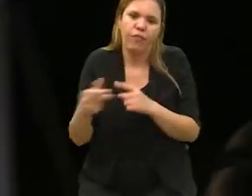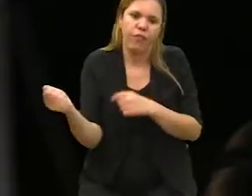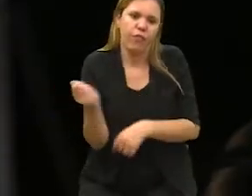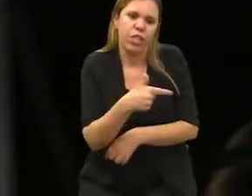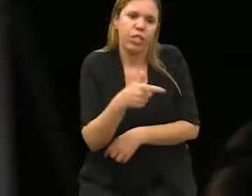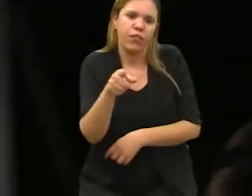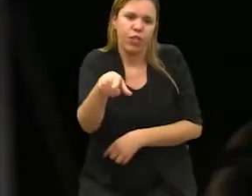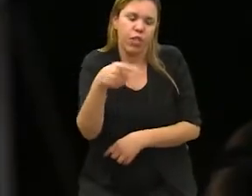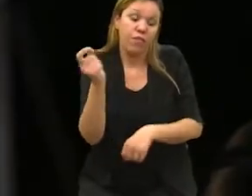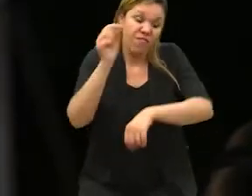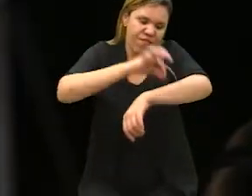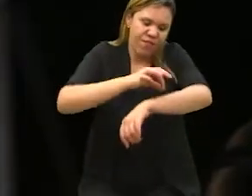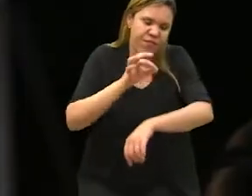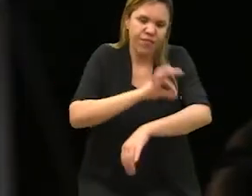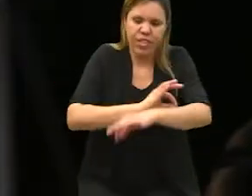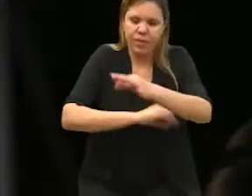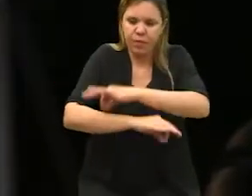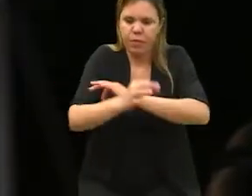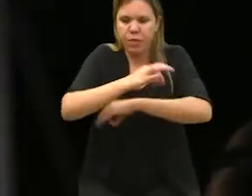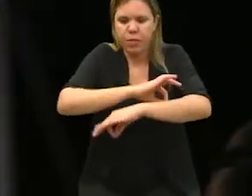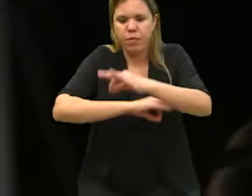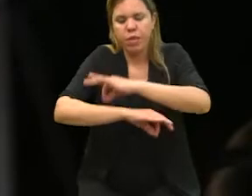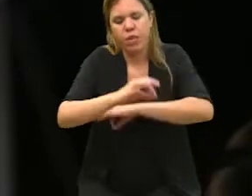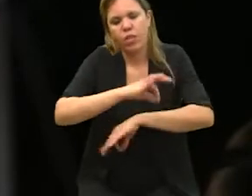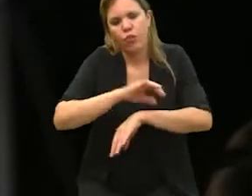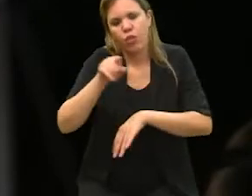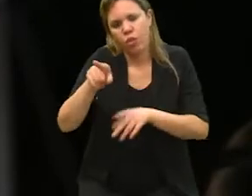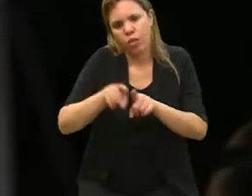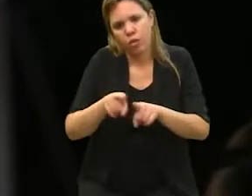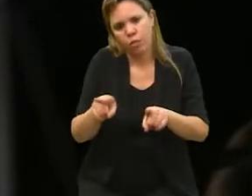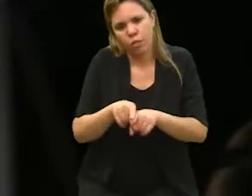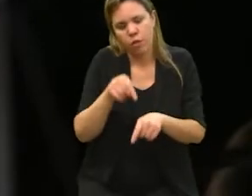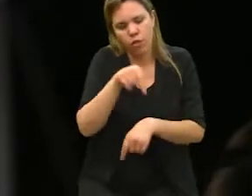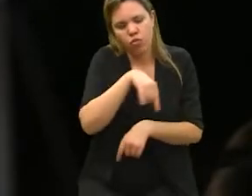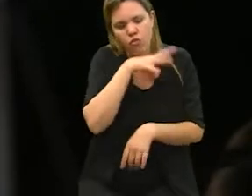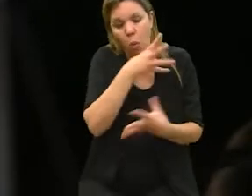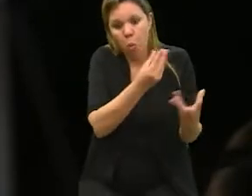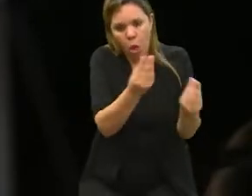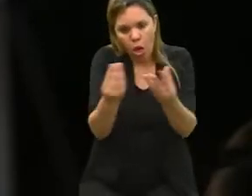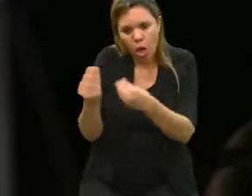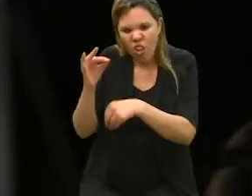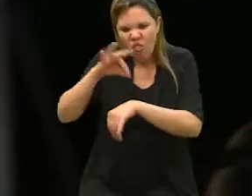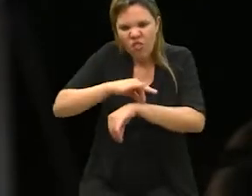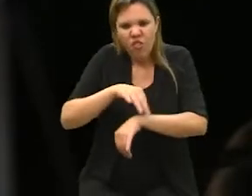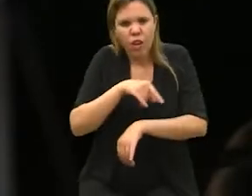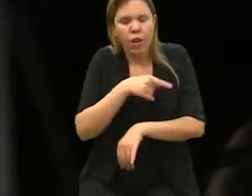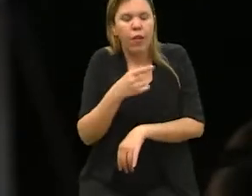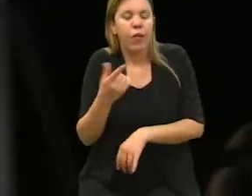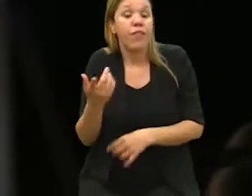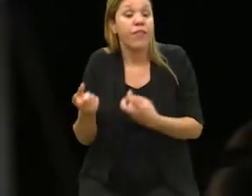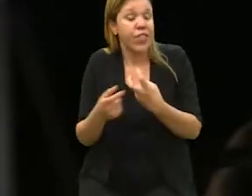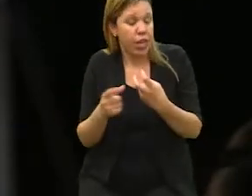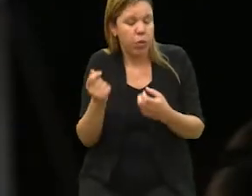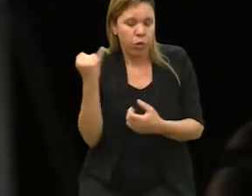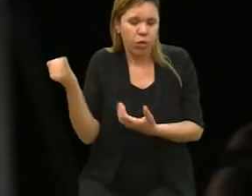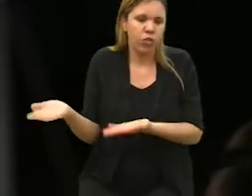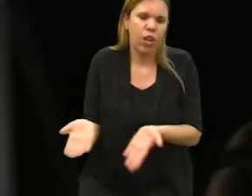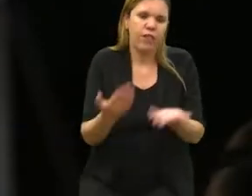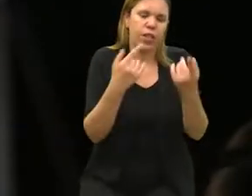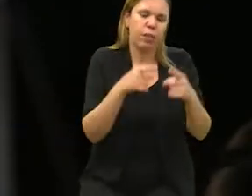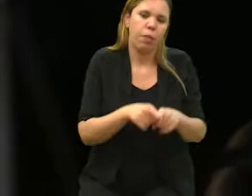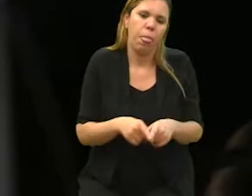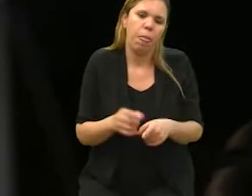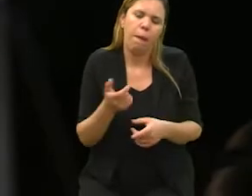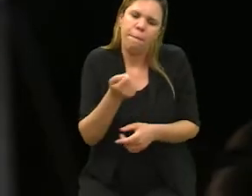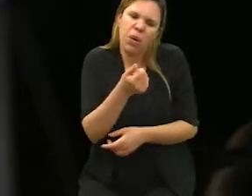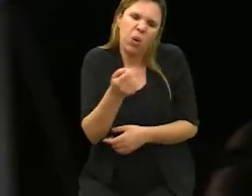você. Você vai ser picado, ele também, mas deixa ele correr. E se ele for picado, né, por muitas abelhas, veterinário é importante também levar ele.